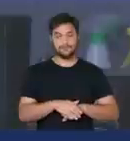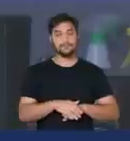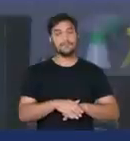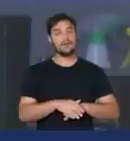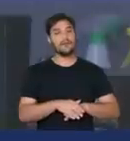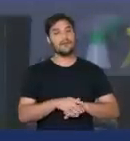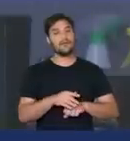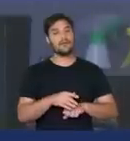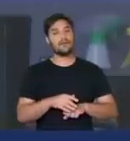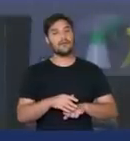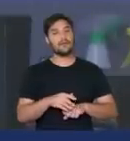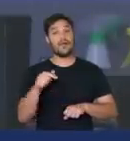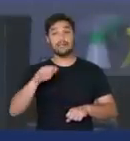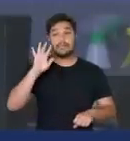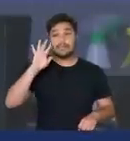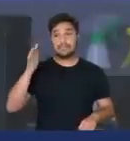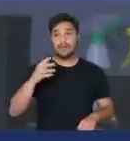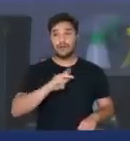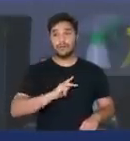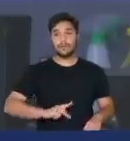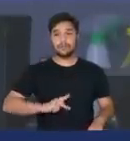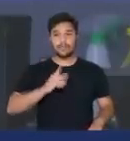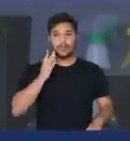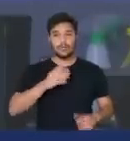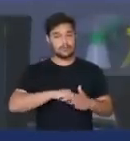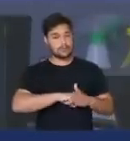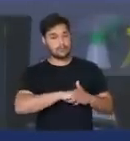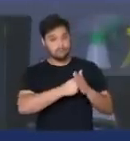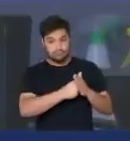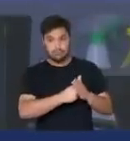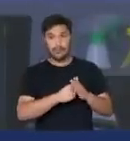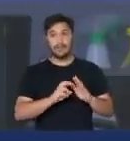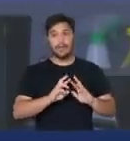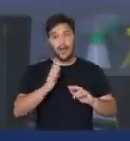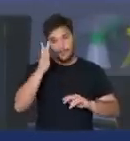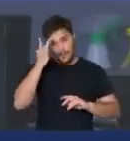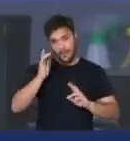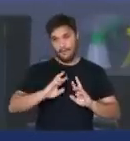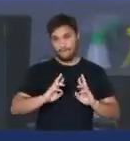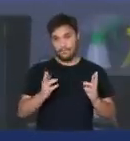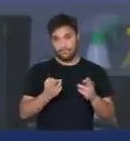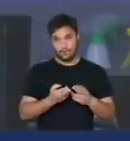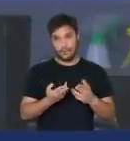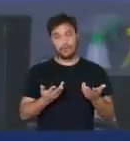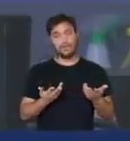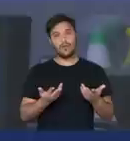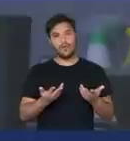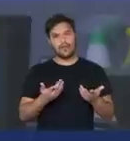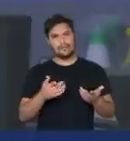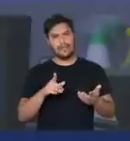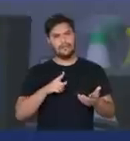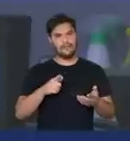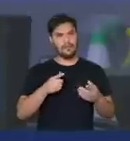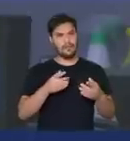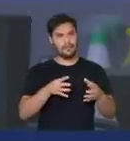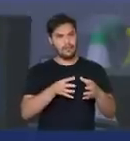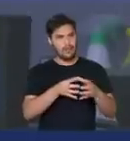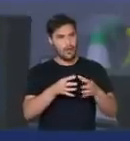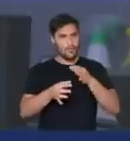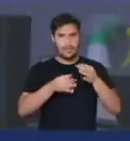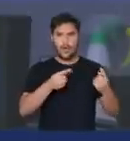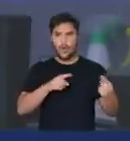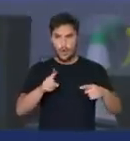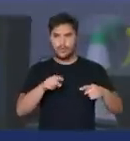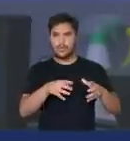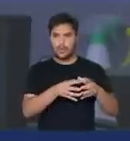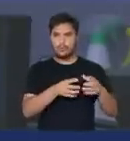Deputado, essa decisão do presidente Arthur Lira de suspender a sessão, retomando amanhã, causou bastante contrariedade entre a